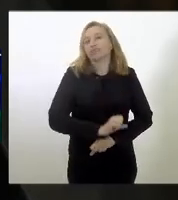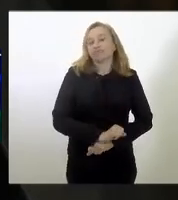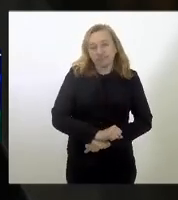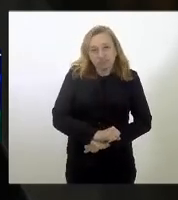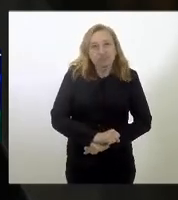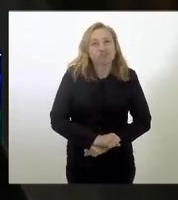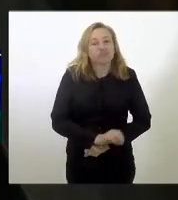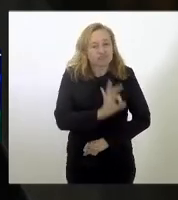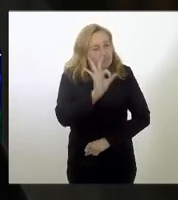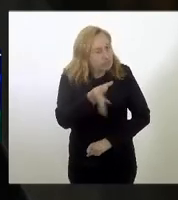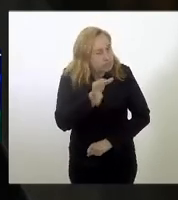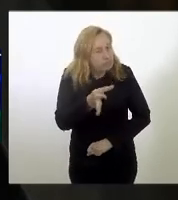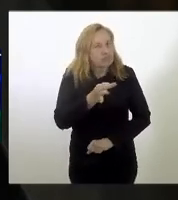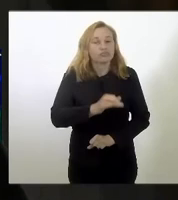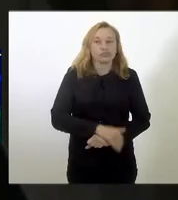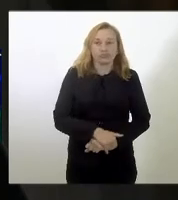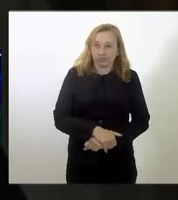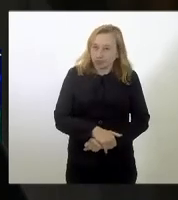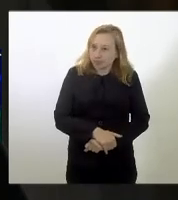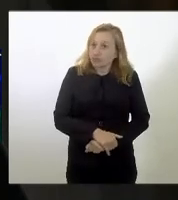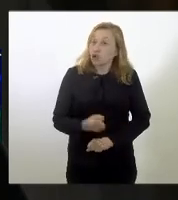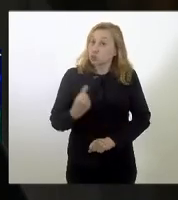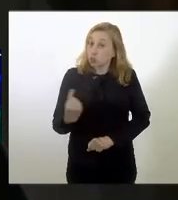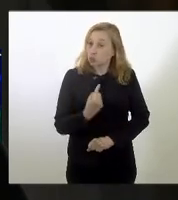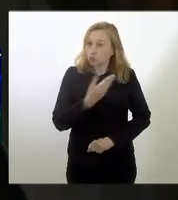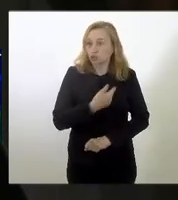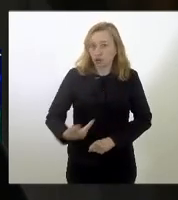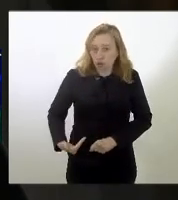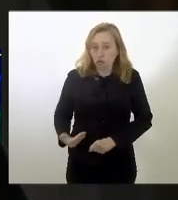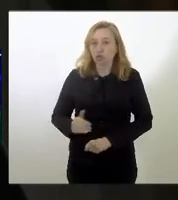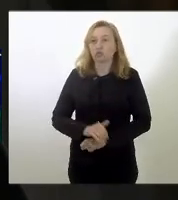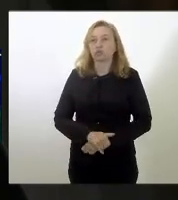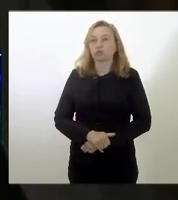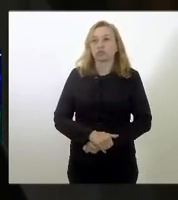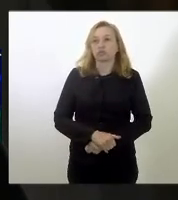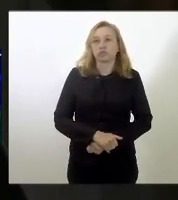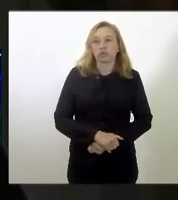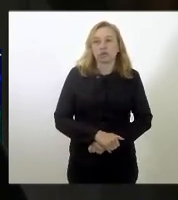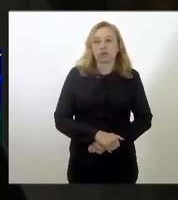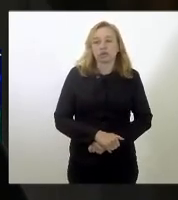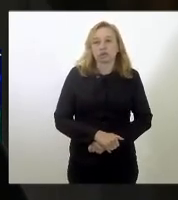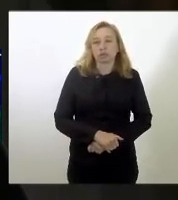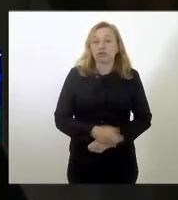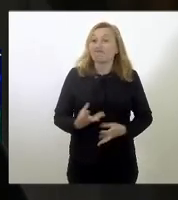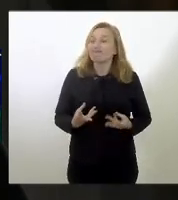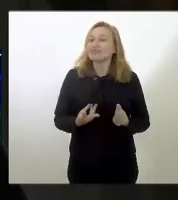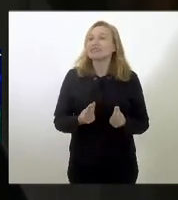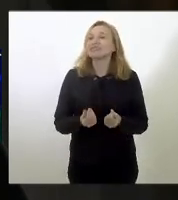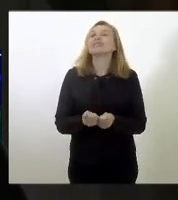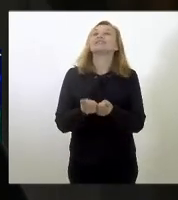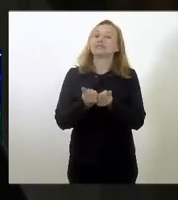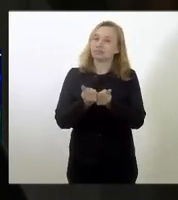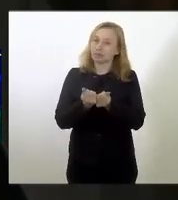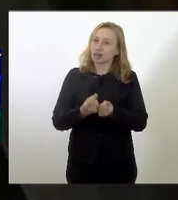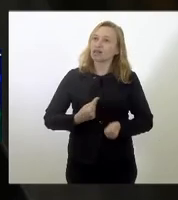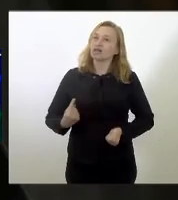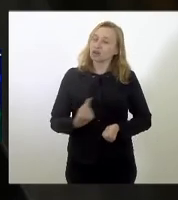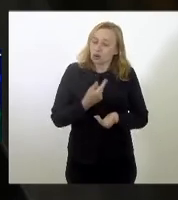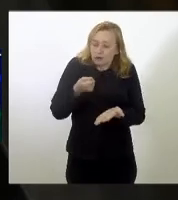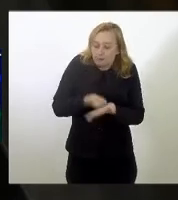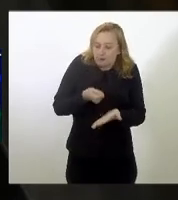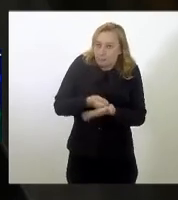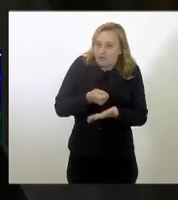né, tenho certeza que o nosso governador irá sensibilizar as nossas